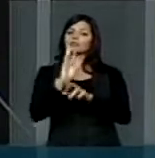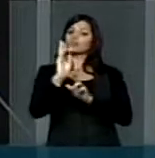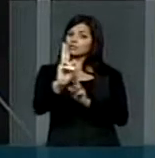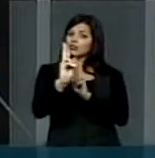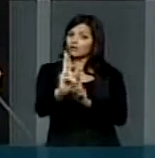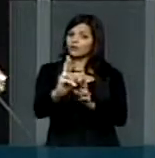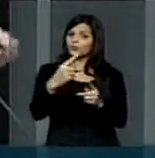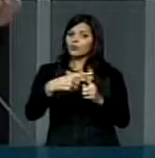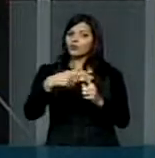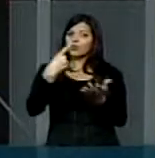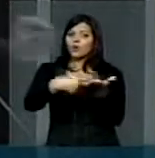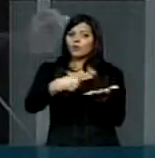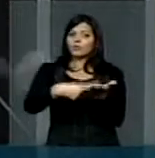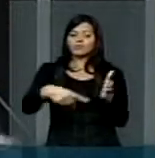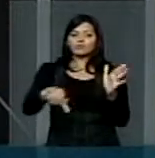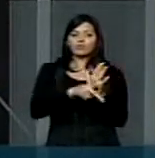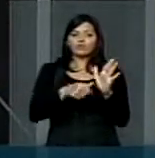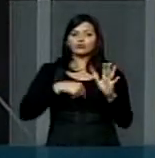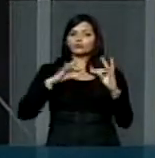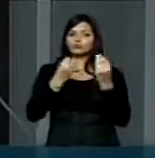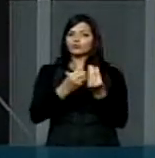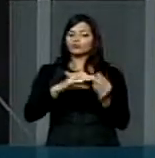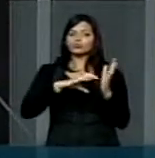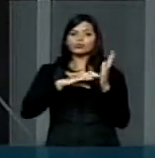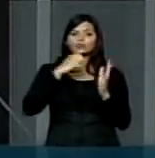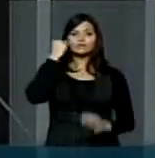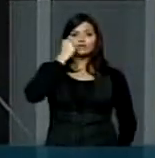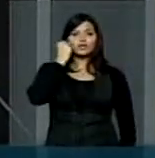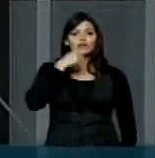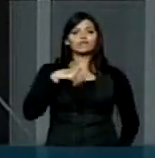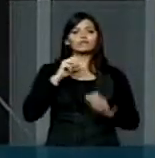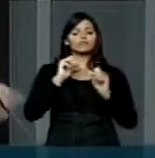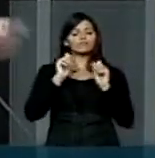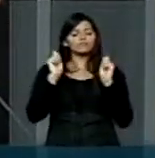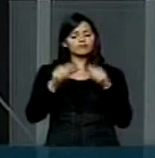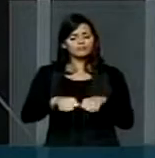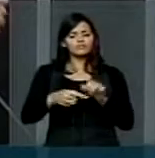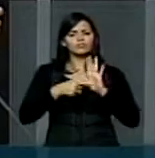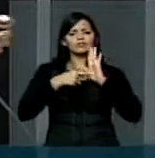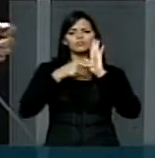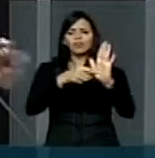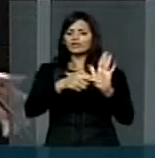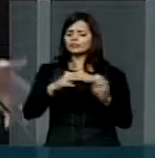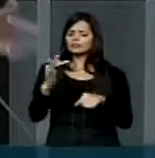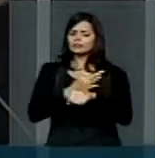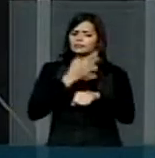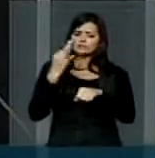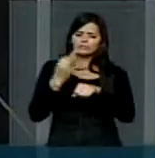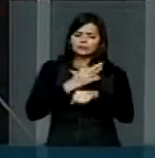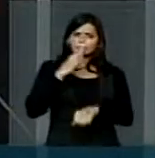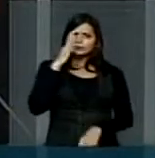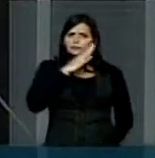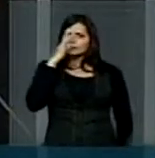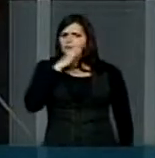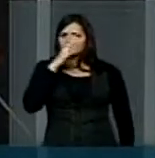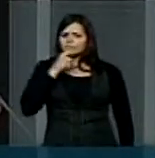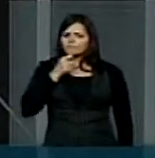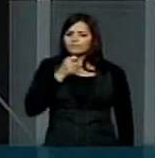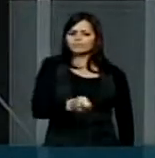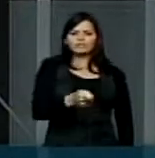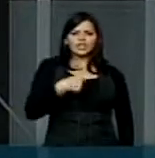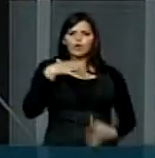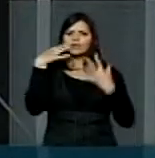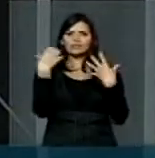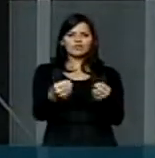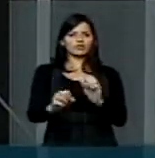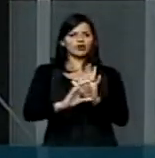que o compromisso destes insignes senadores se manifeste na resistência rígida a